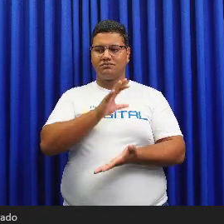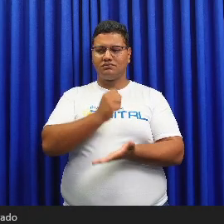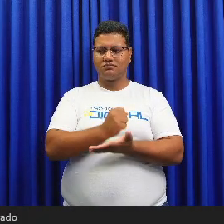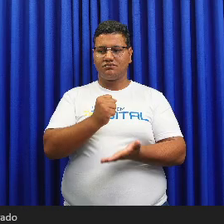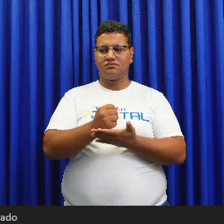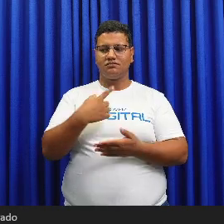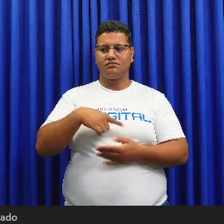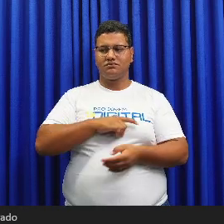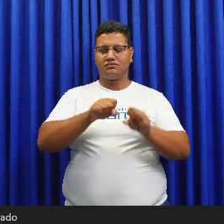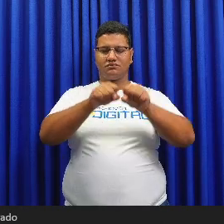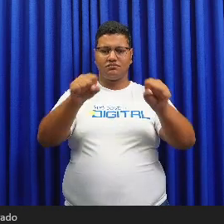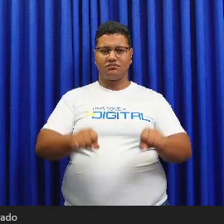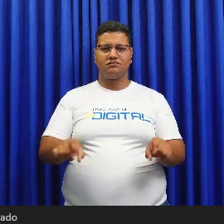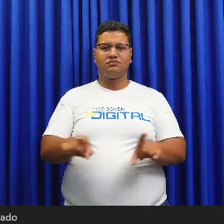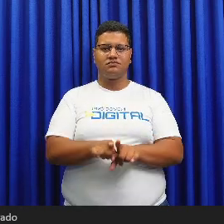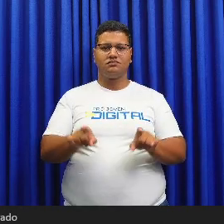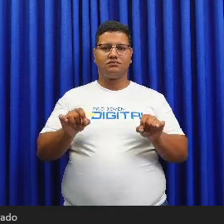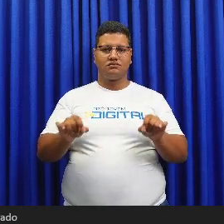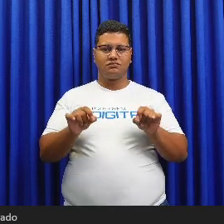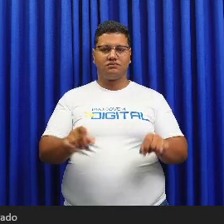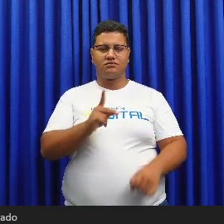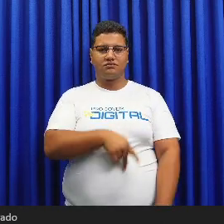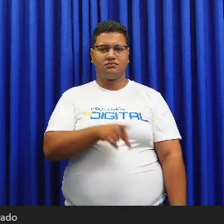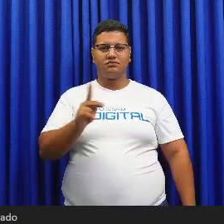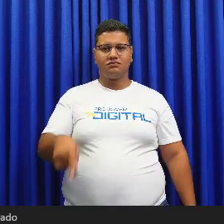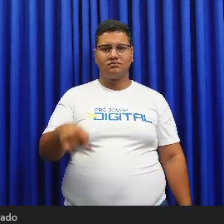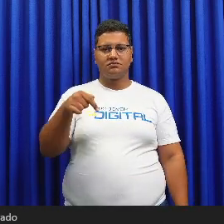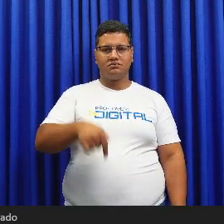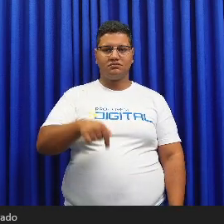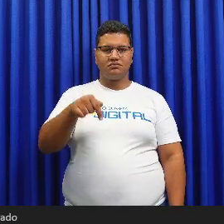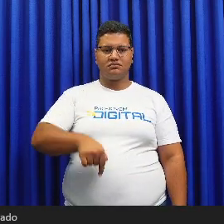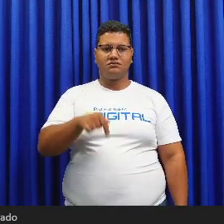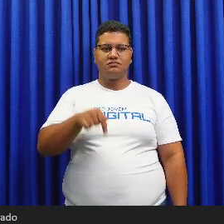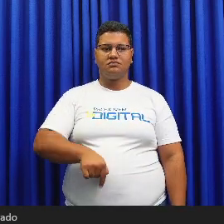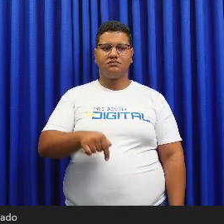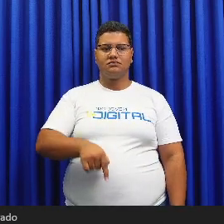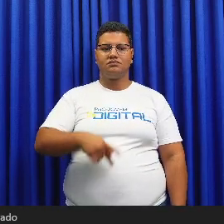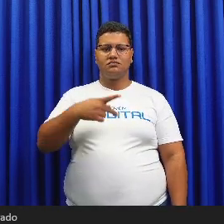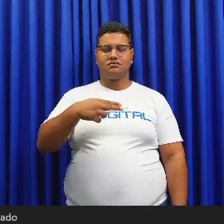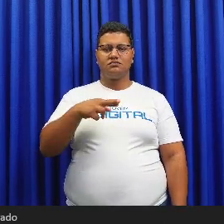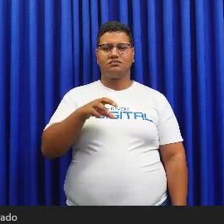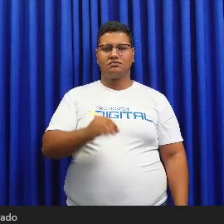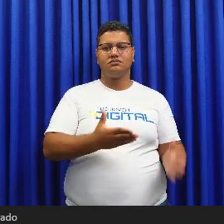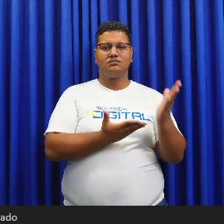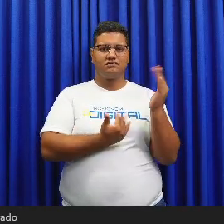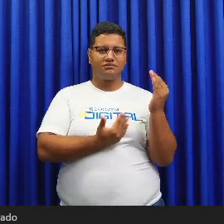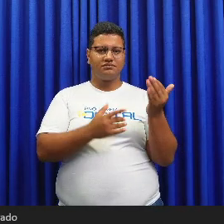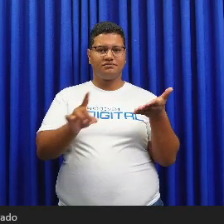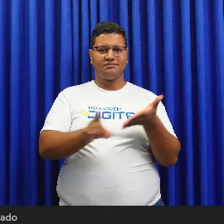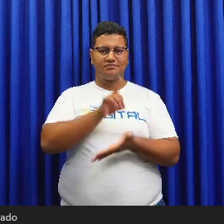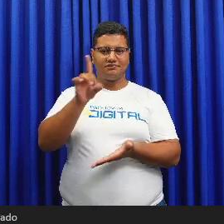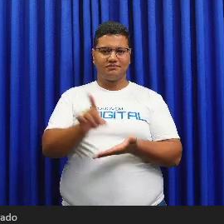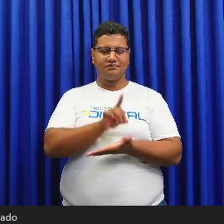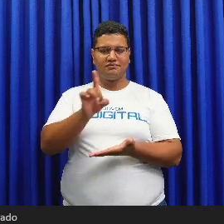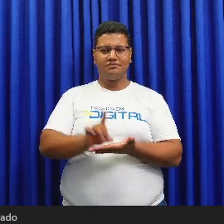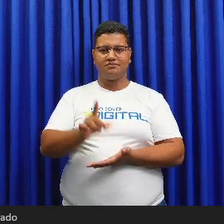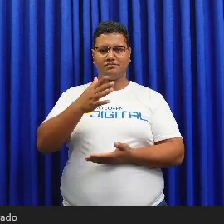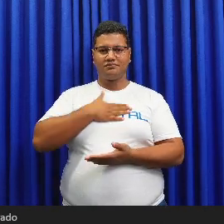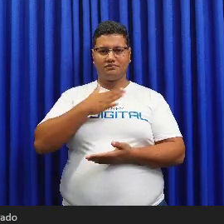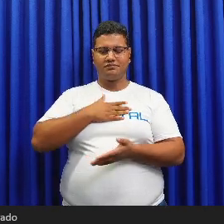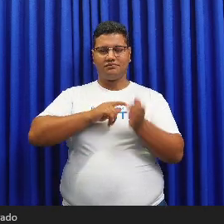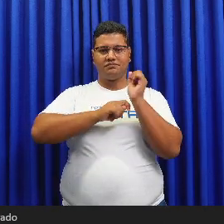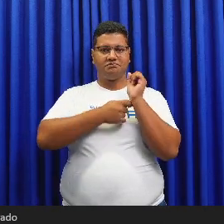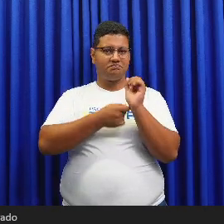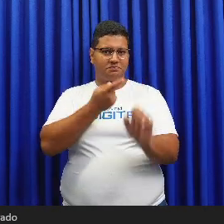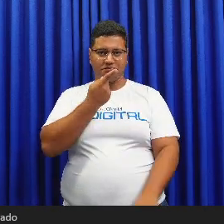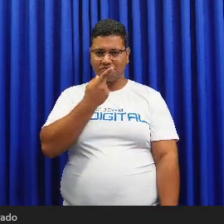no nosso sistema, que é de professor aqui do ProJovem Digital. Vou colocar minha senha, que